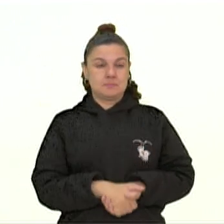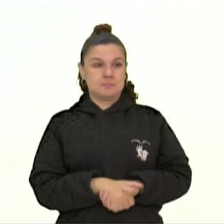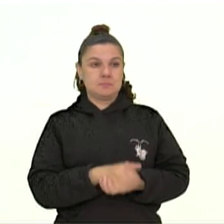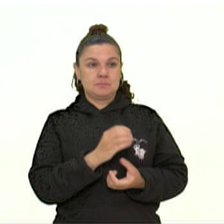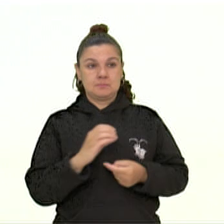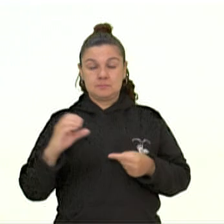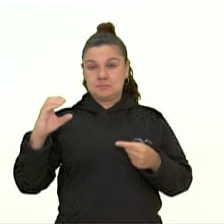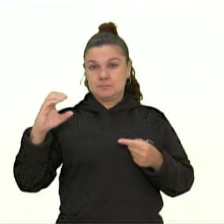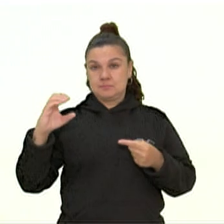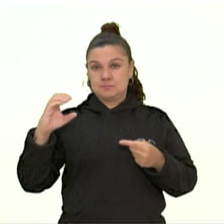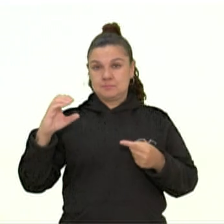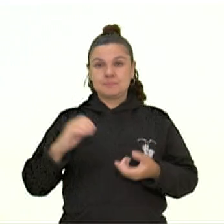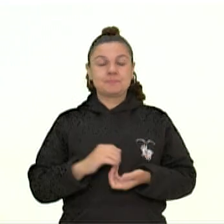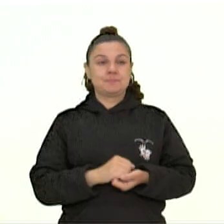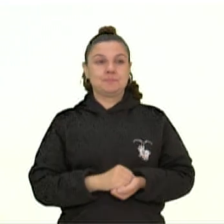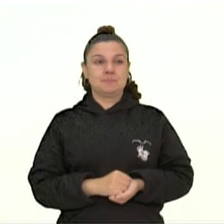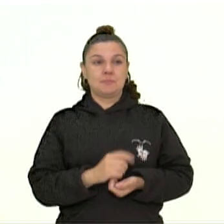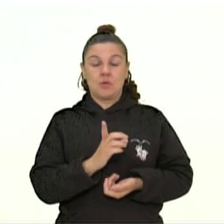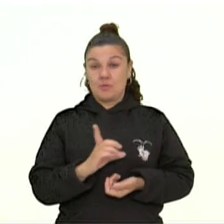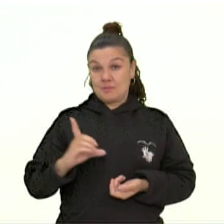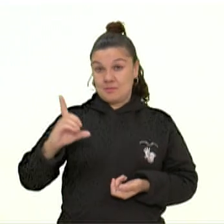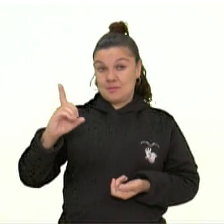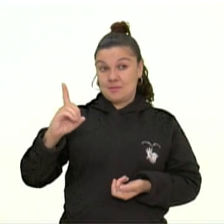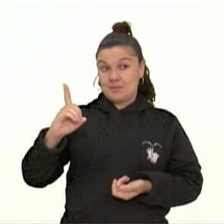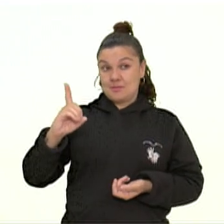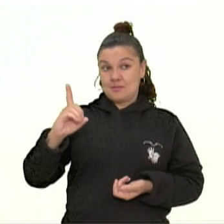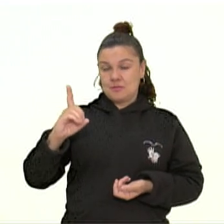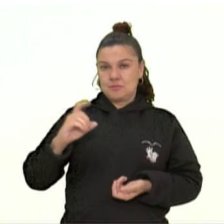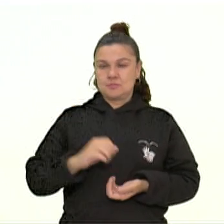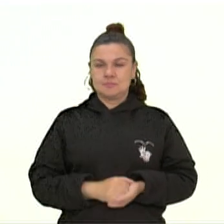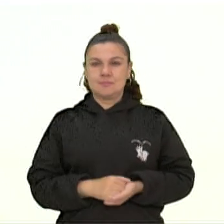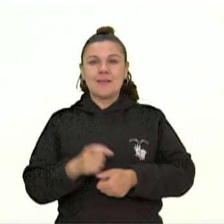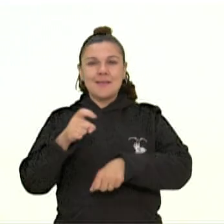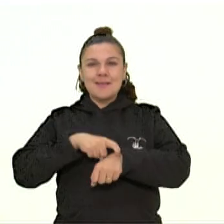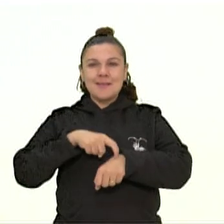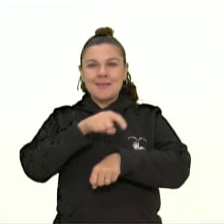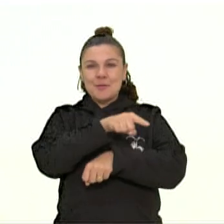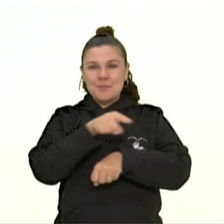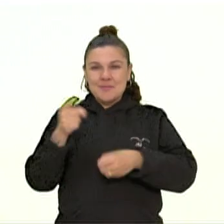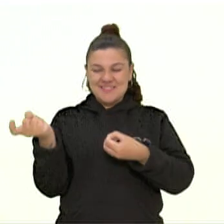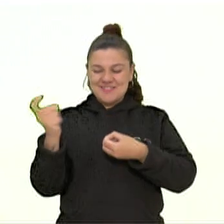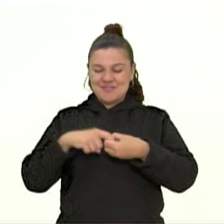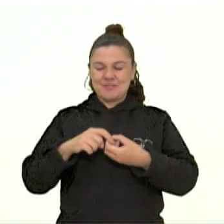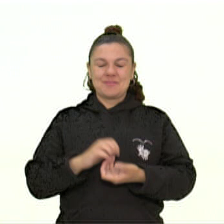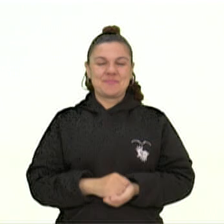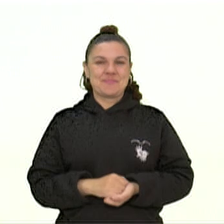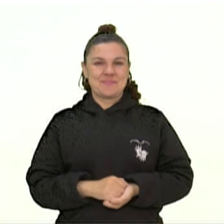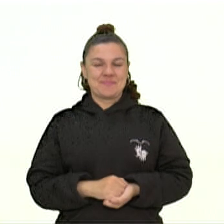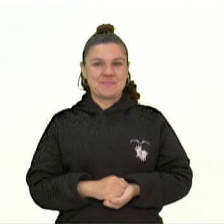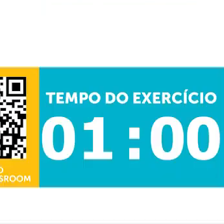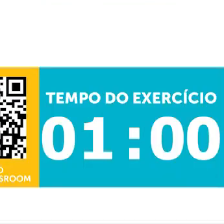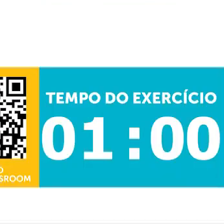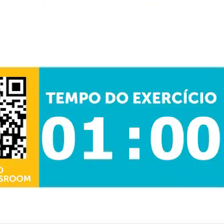europeu. Letra C, a exploração mineral. Ou letra D, a religiosidade. É 1 minutinho e já voltamos.